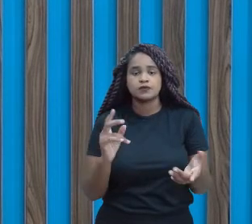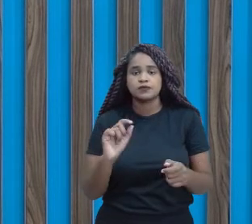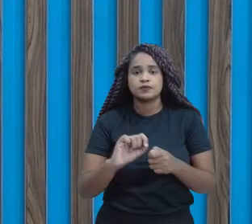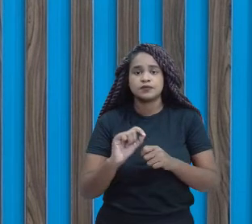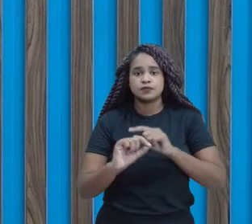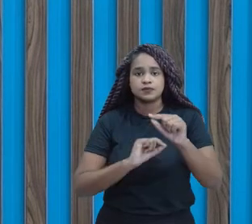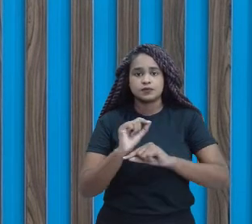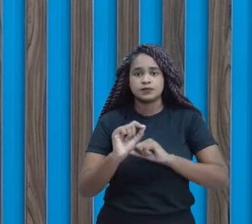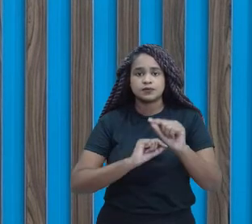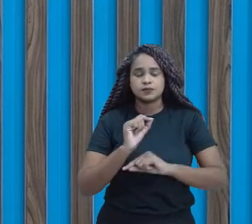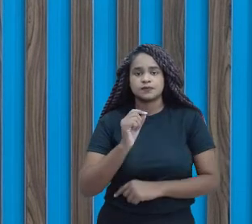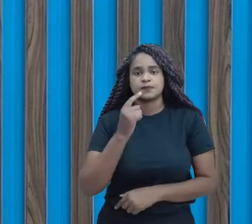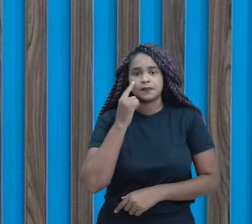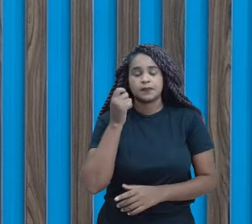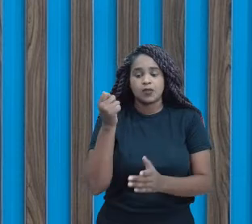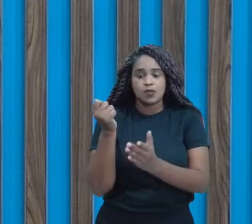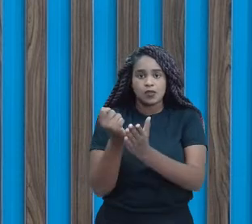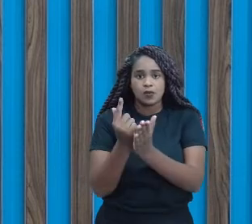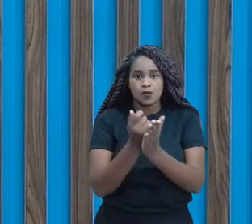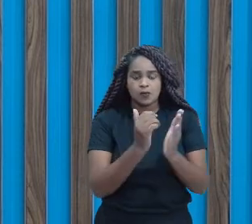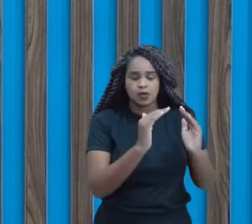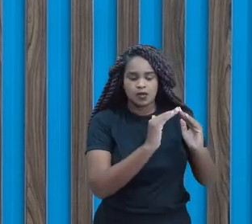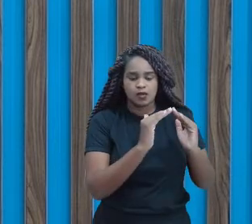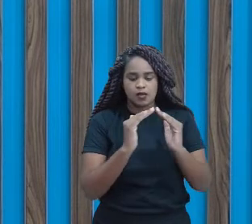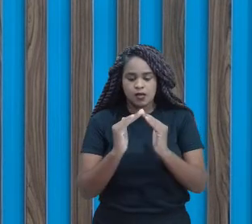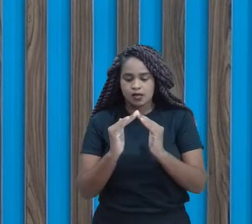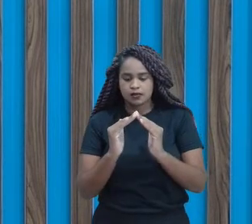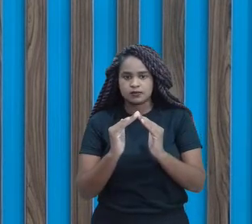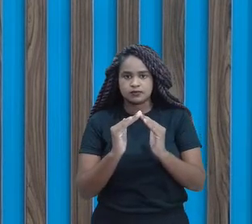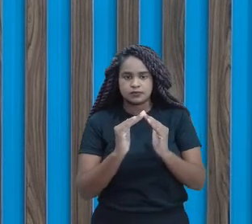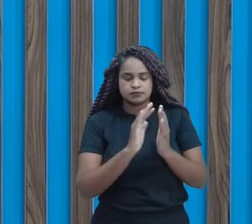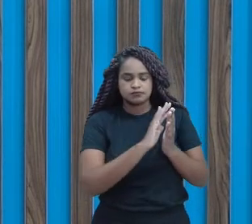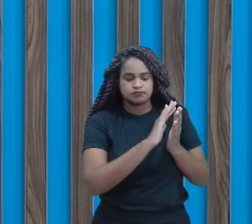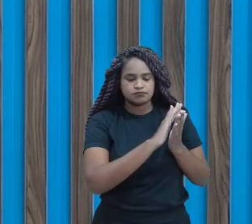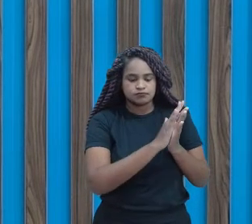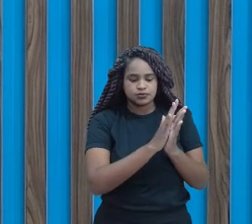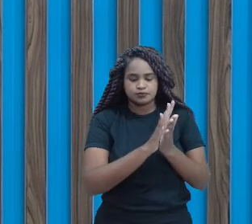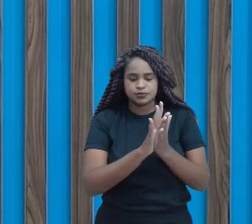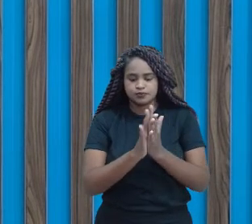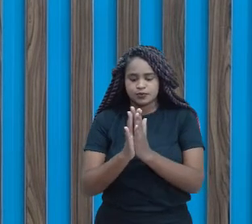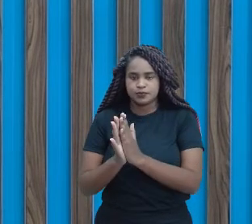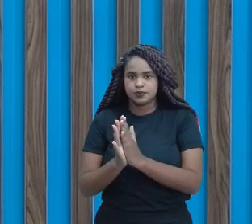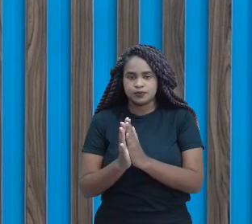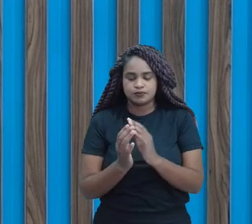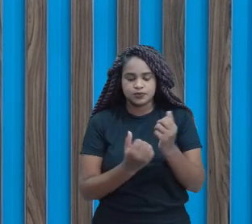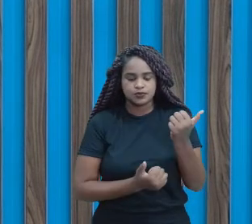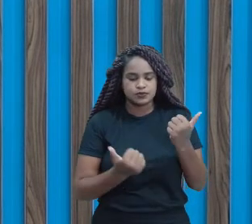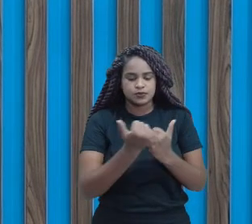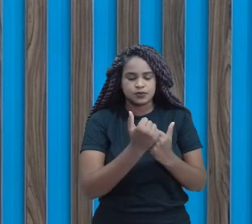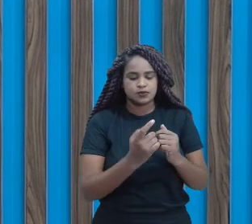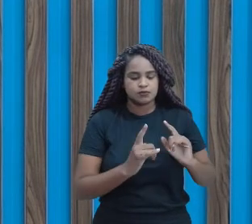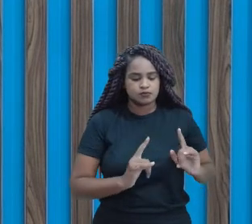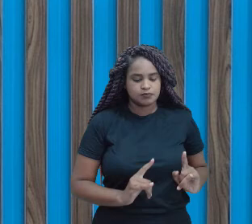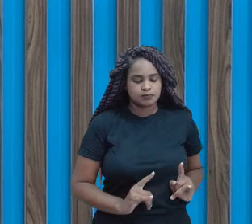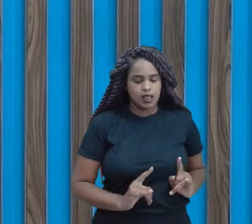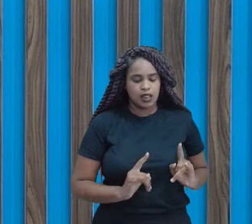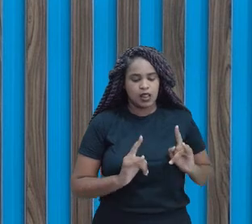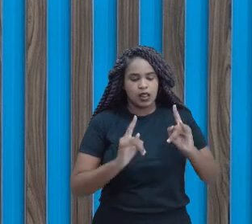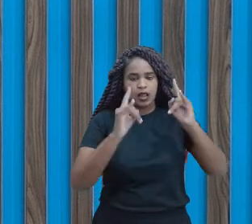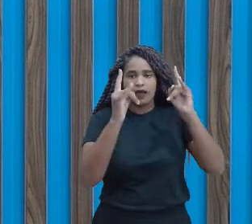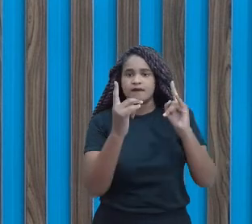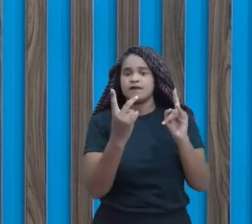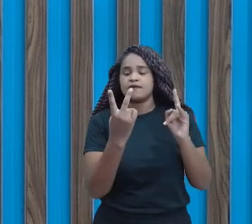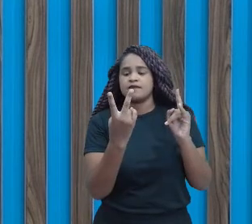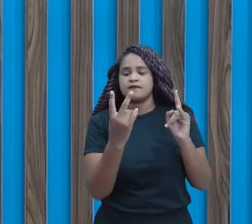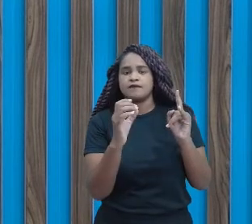Compra 2, 3 casas dessas, faz um prédio de 20, 30 andares. E aí eu pergunto,